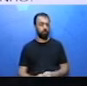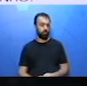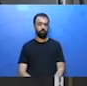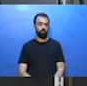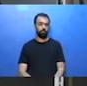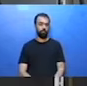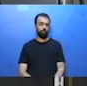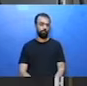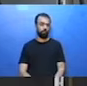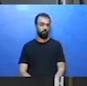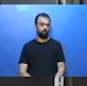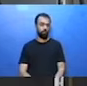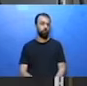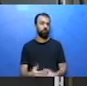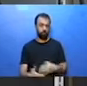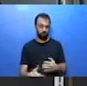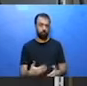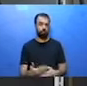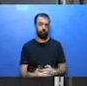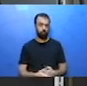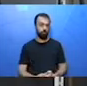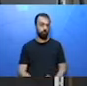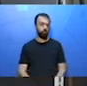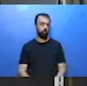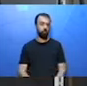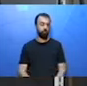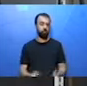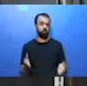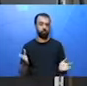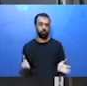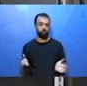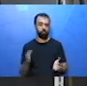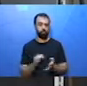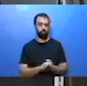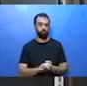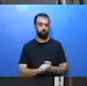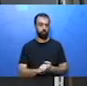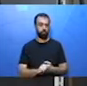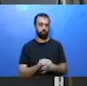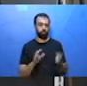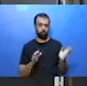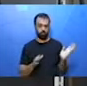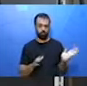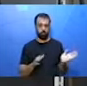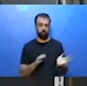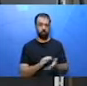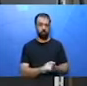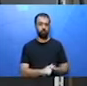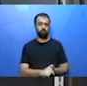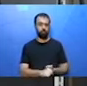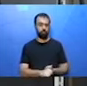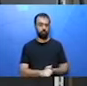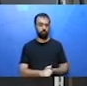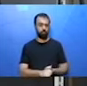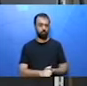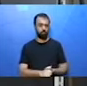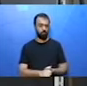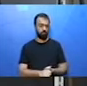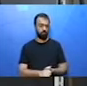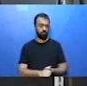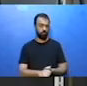facilita vamos seguir e agora sim o joão e 39